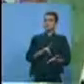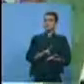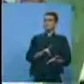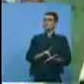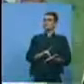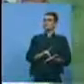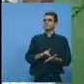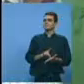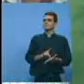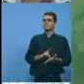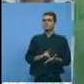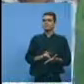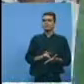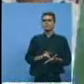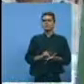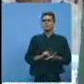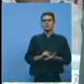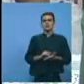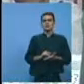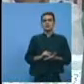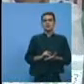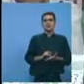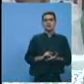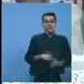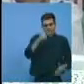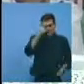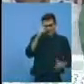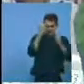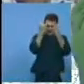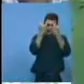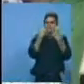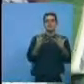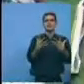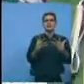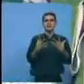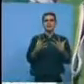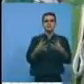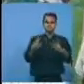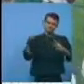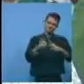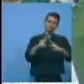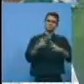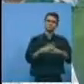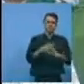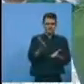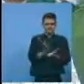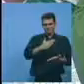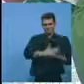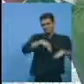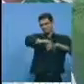quê? Das divisões, das brigas que existem na